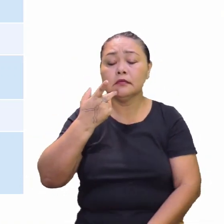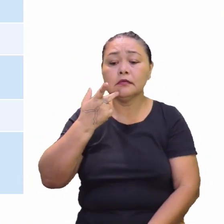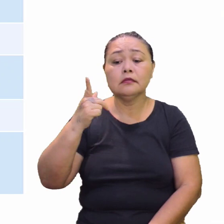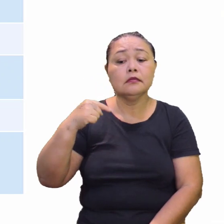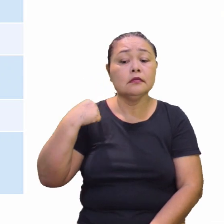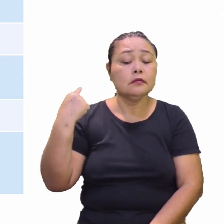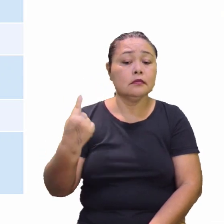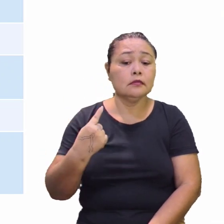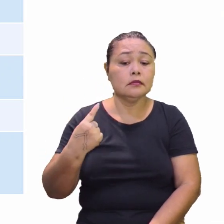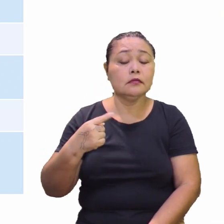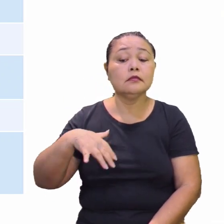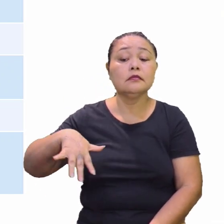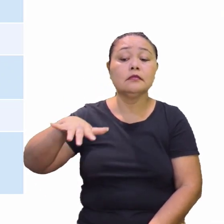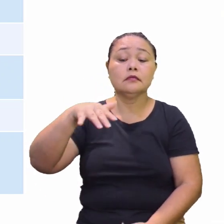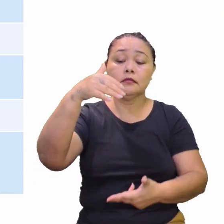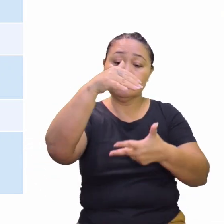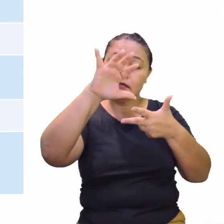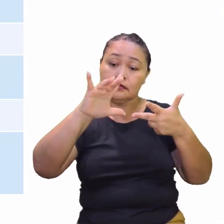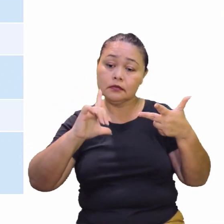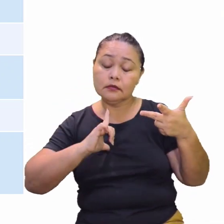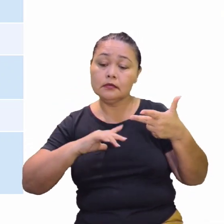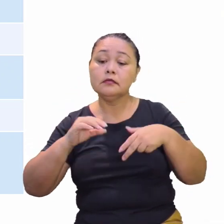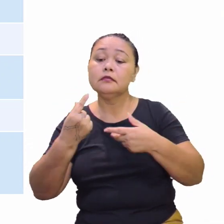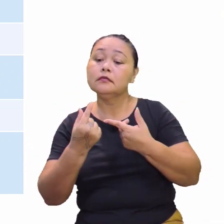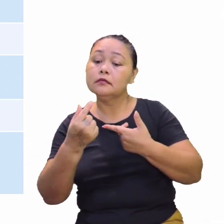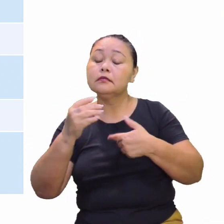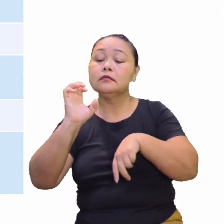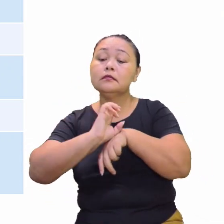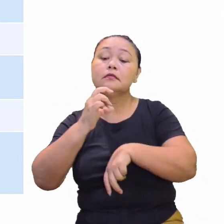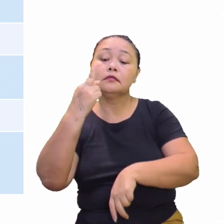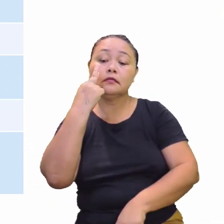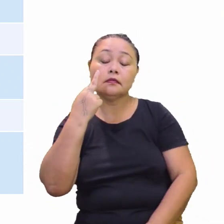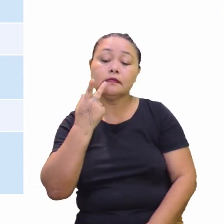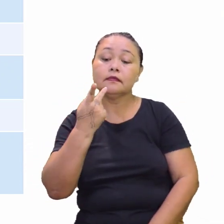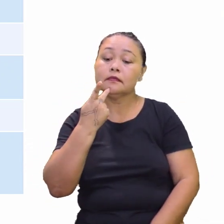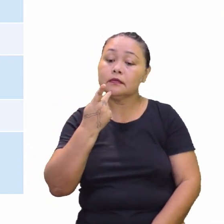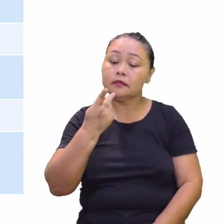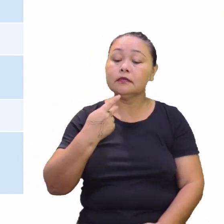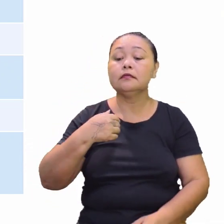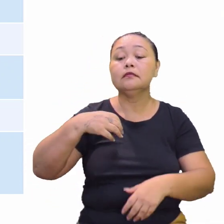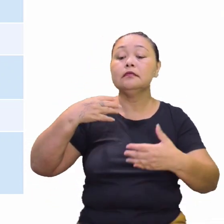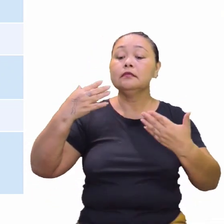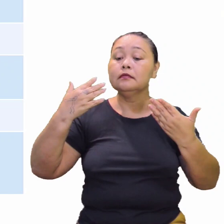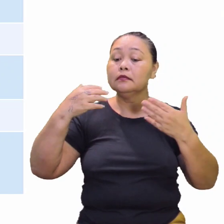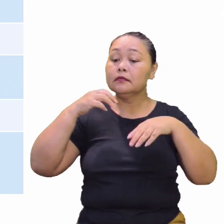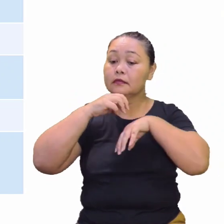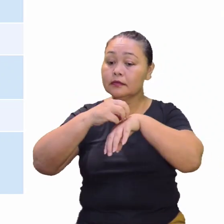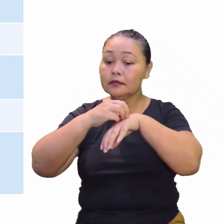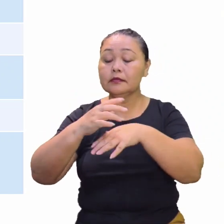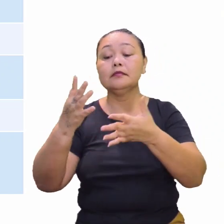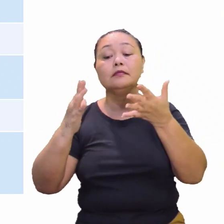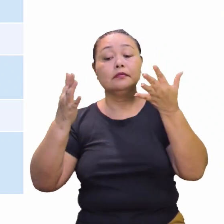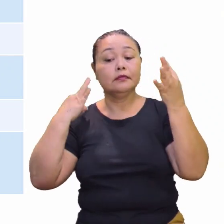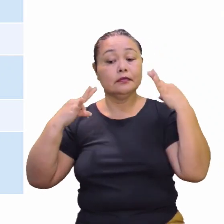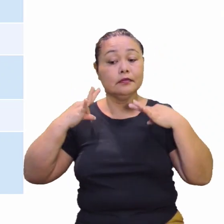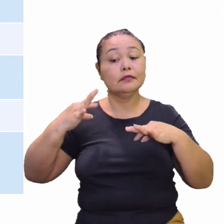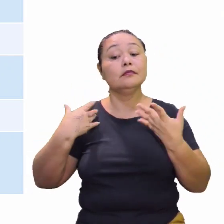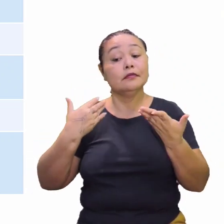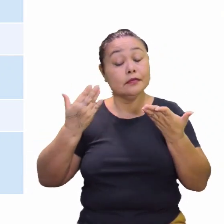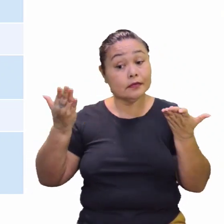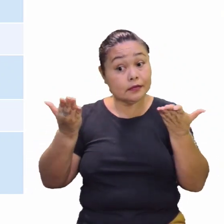falou que nós íamos falar dos setores da economia de Rondônia. Exatamente. E a gente começou falando do turismo, e agora que a gente